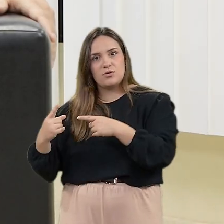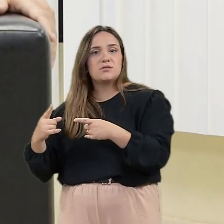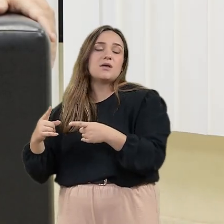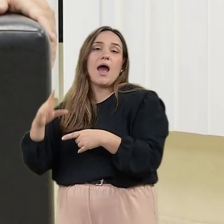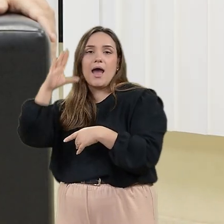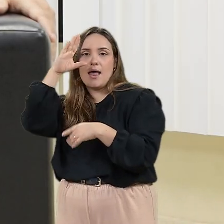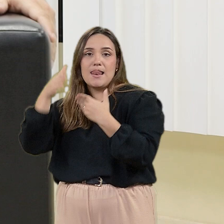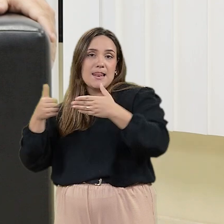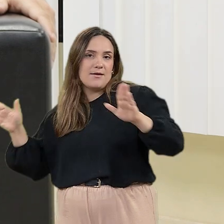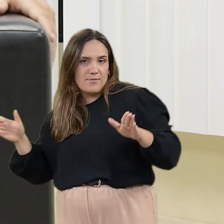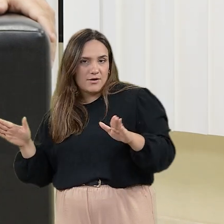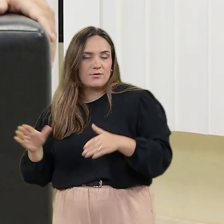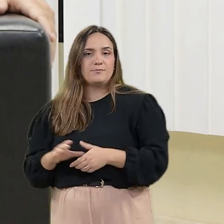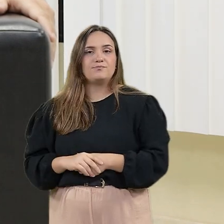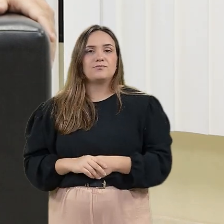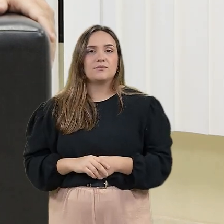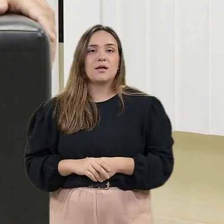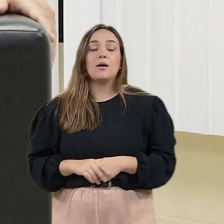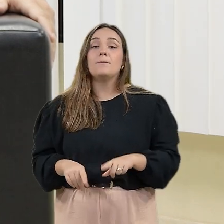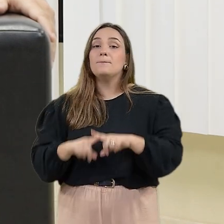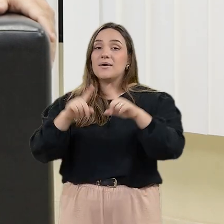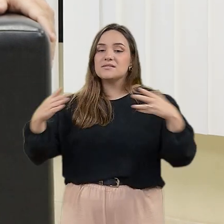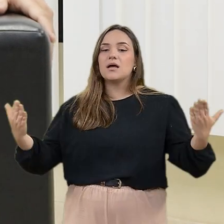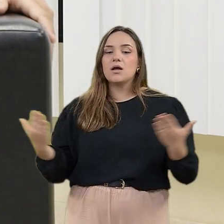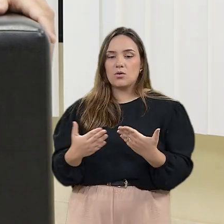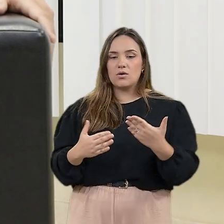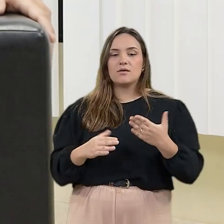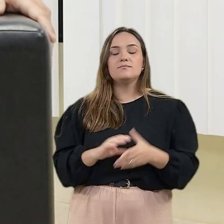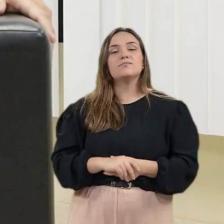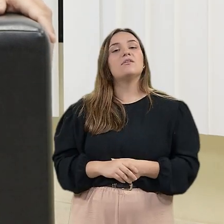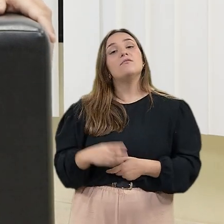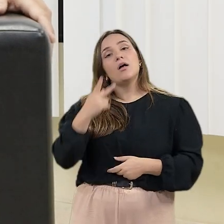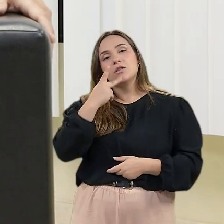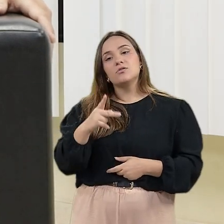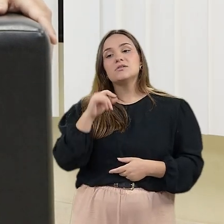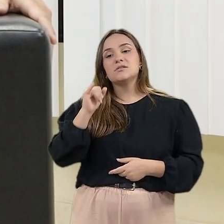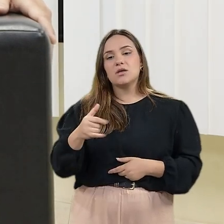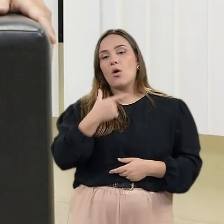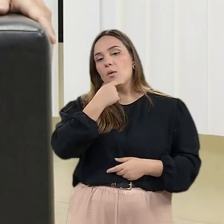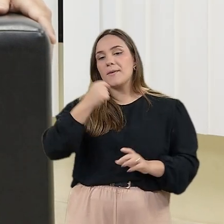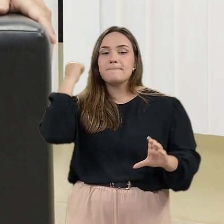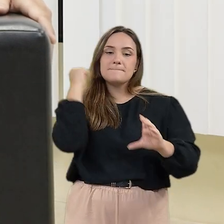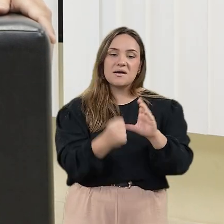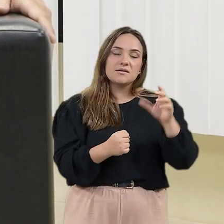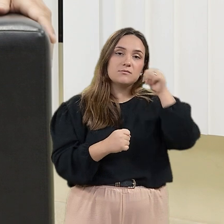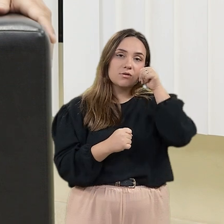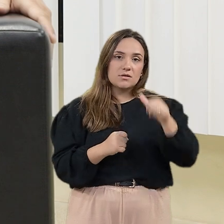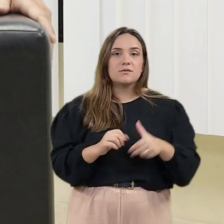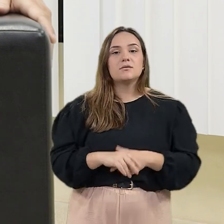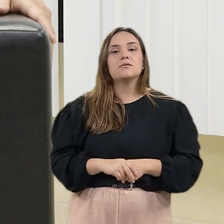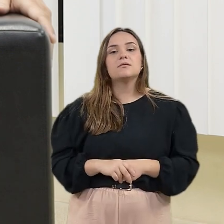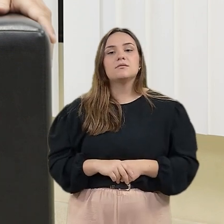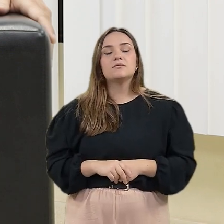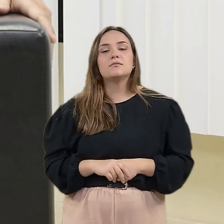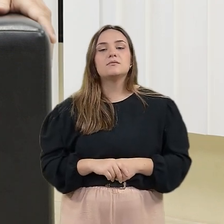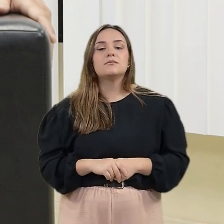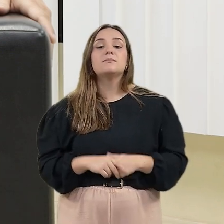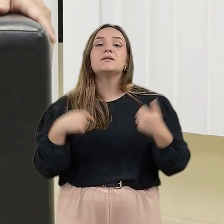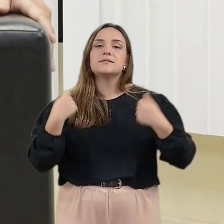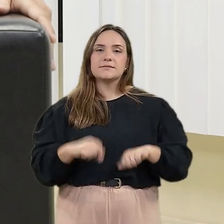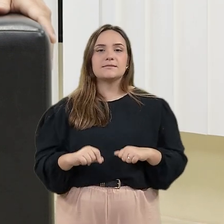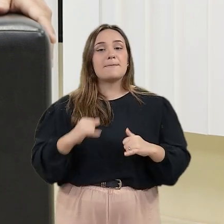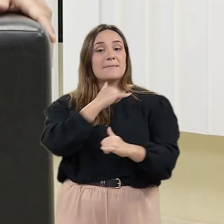o legislador aumentou esse percentual, dizendo que, no caso de crime de feminicídio, ele terá que